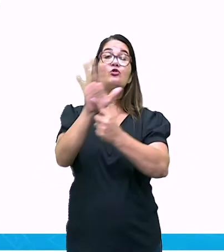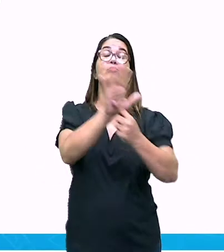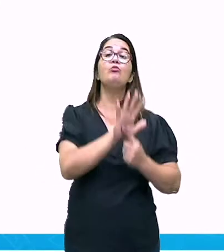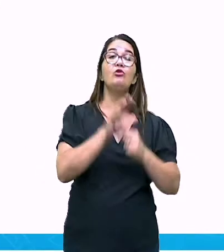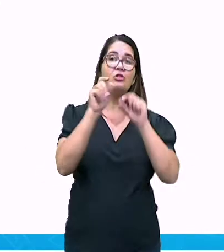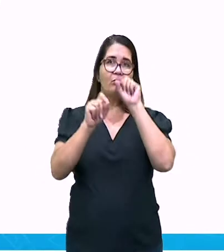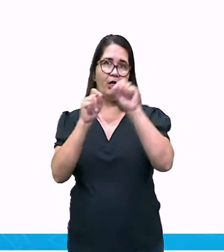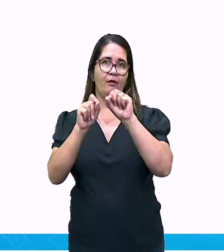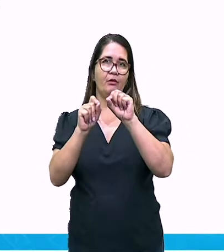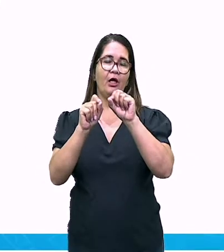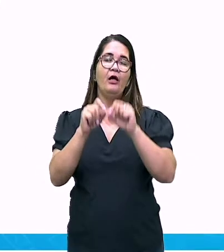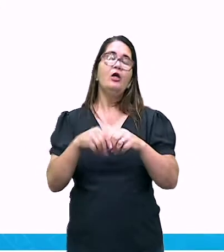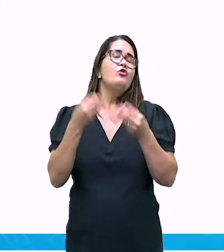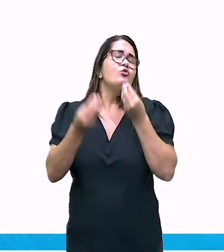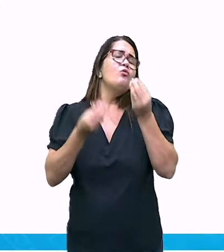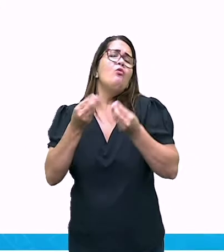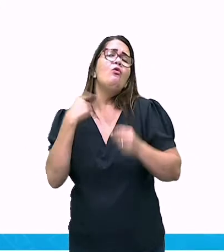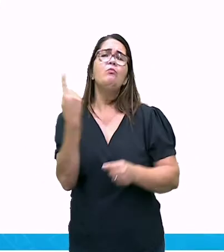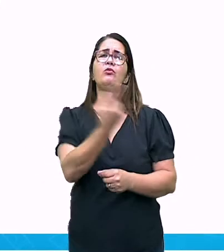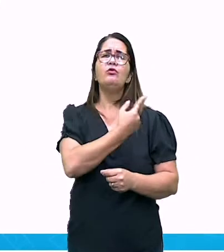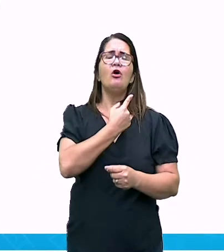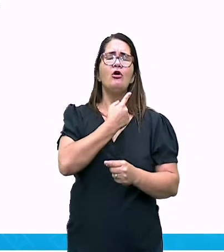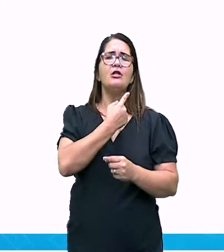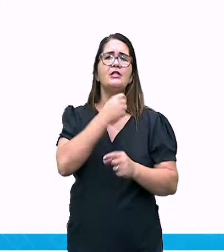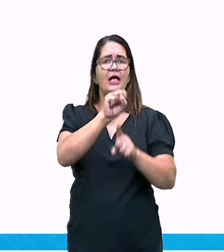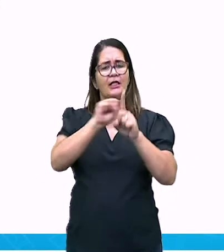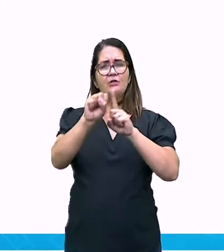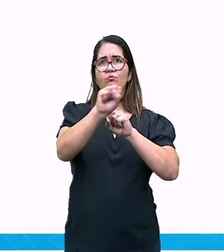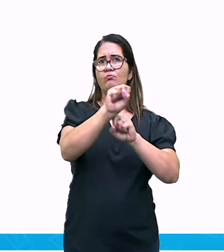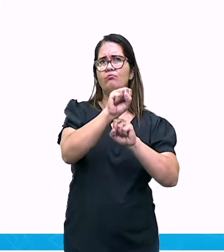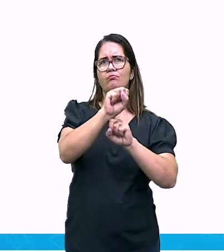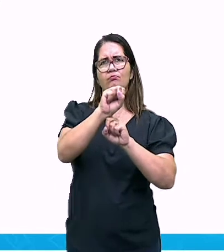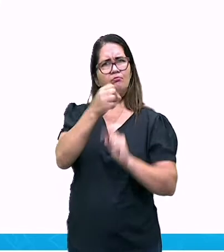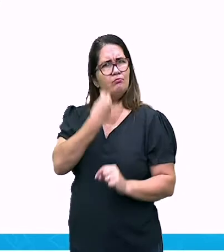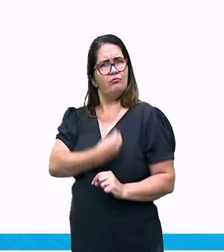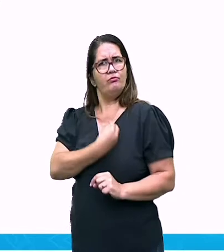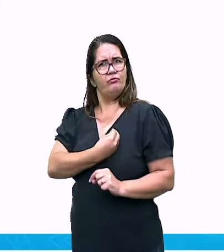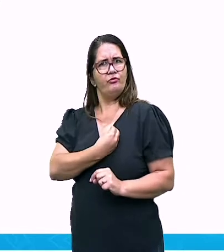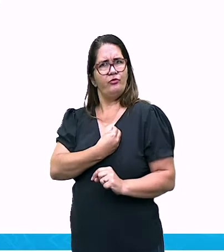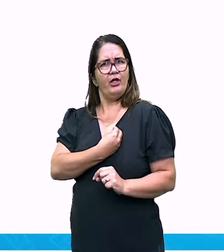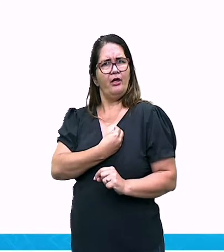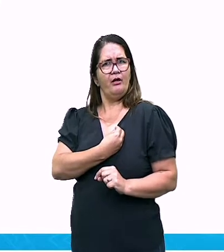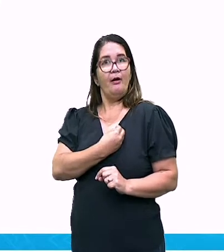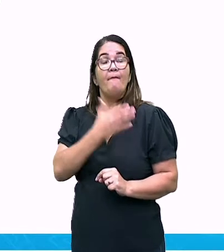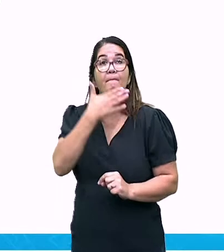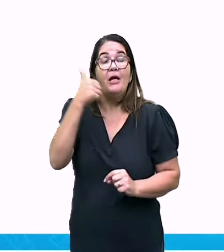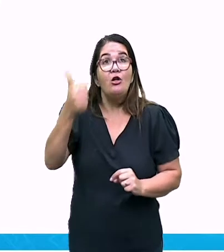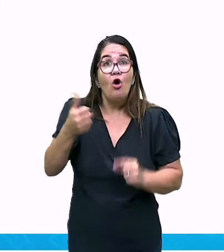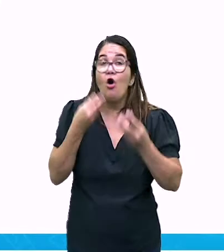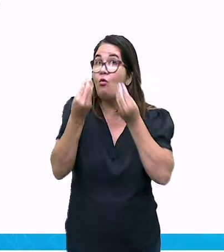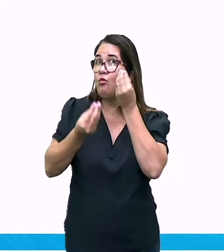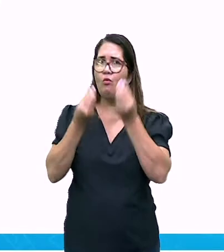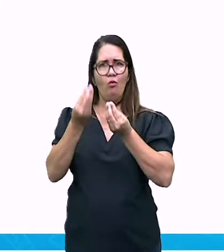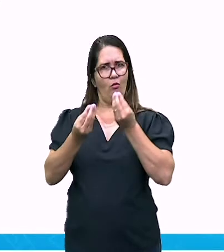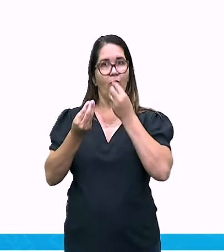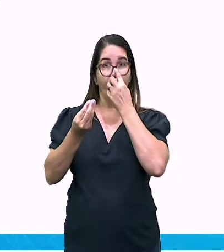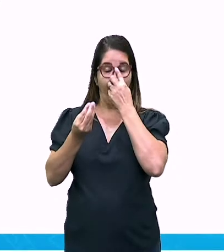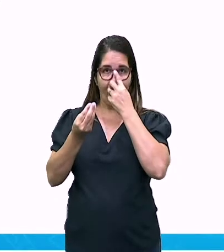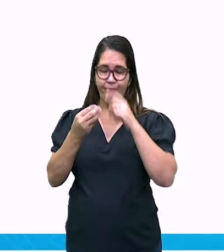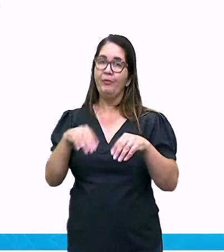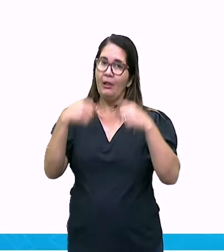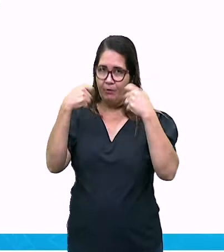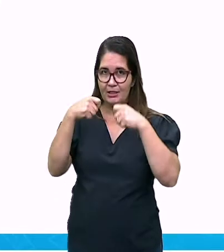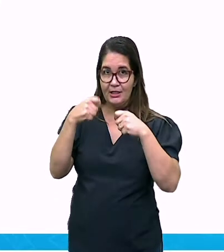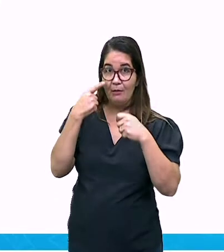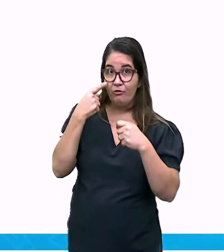precisa para viver em sociedade, o que é necessário? Então, uma das primeiras coisas que nós vamos ver, eu estarei marcando